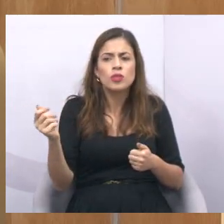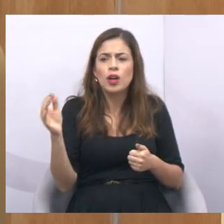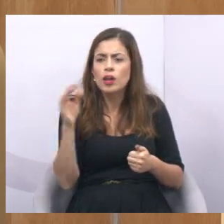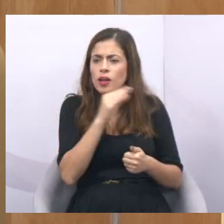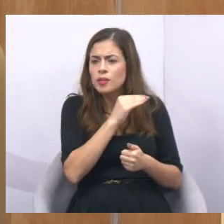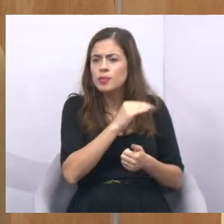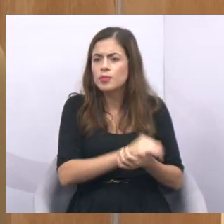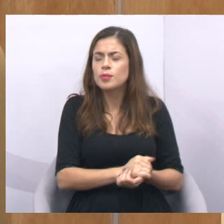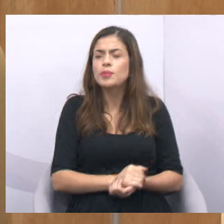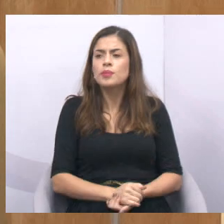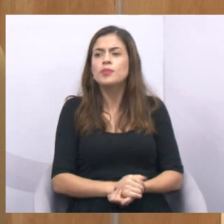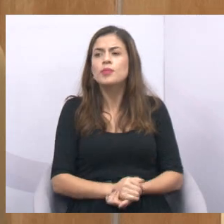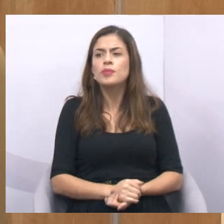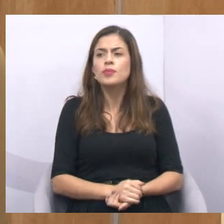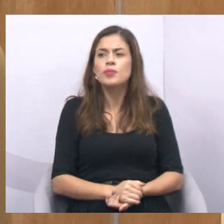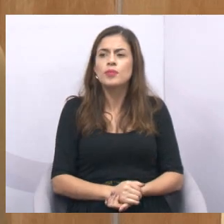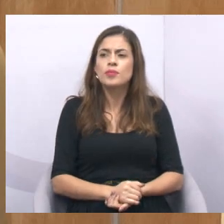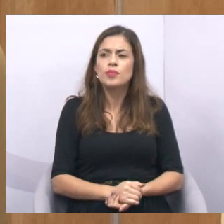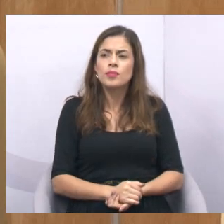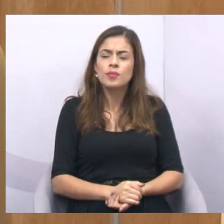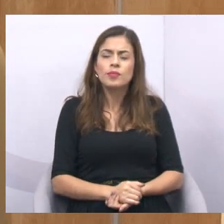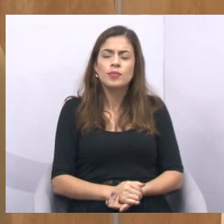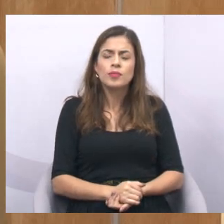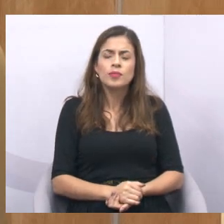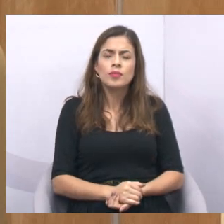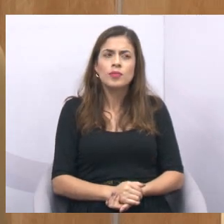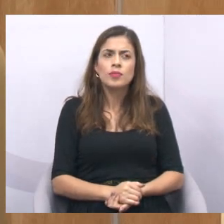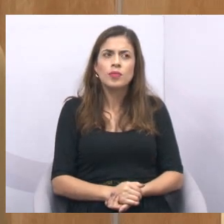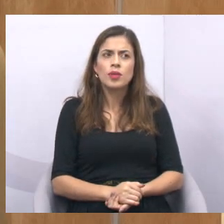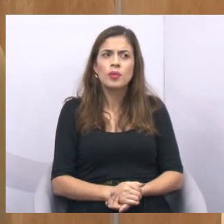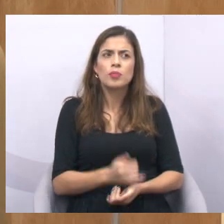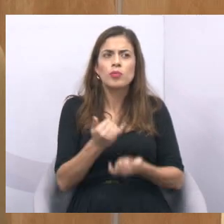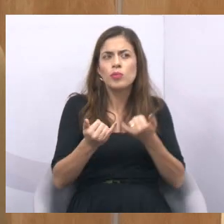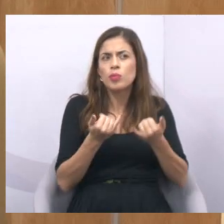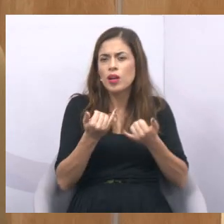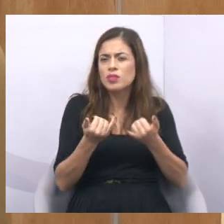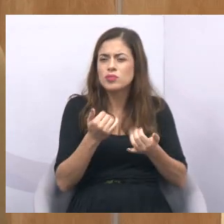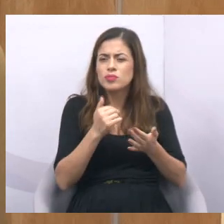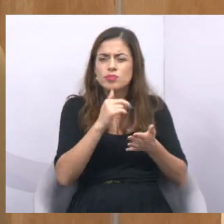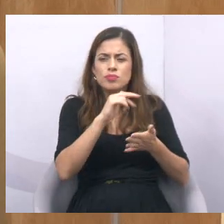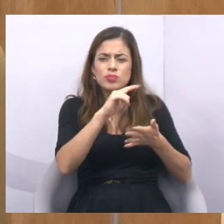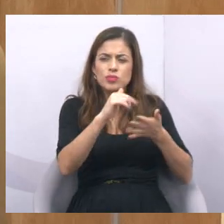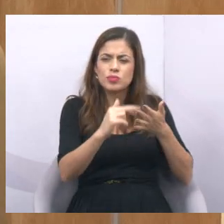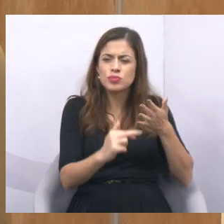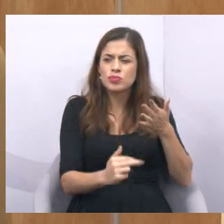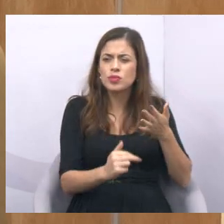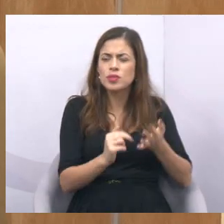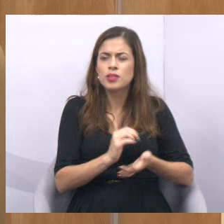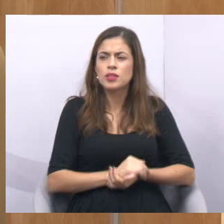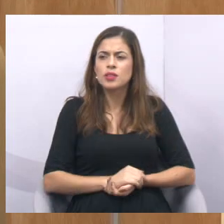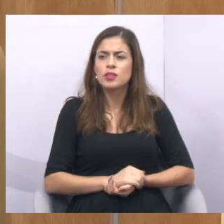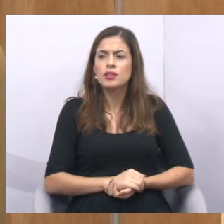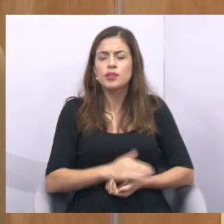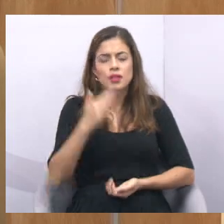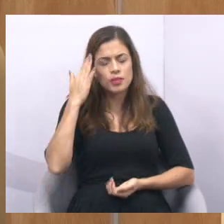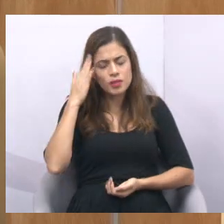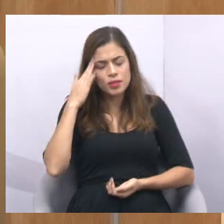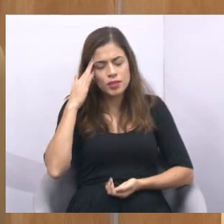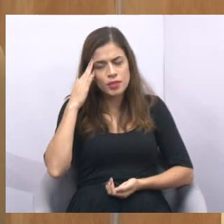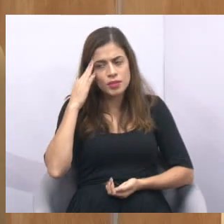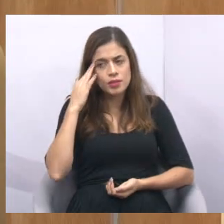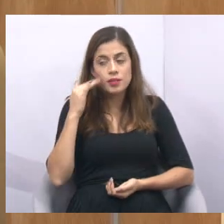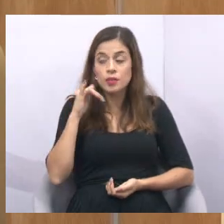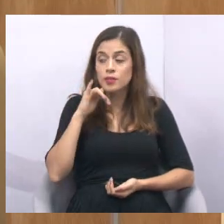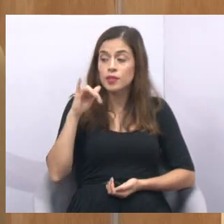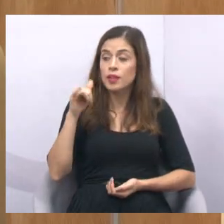emergencialmente. E eu fiz os primeiros jogos, 2, 3 meses, tá? Eu sei que eu falei para minha mãe um